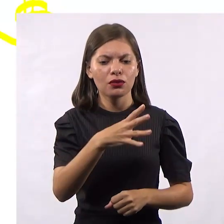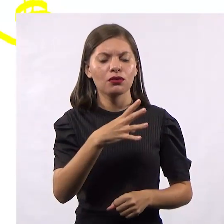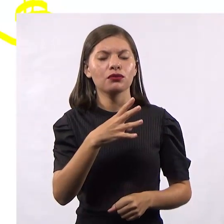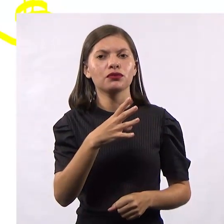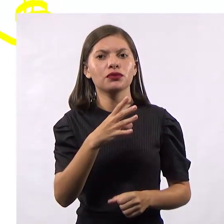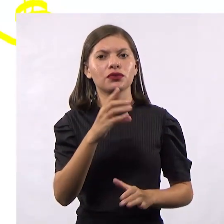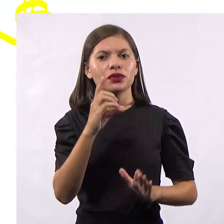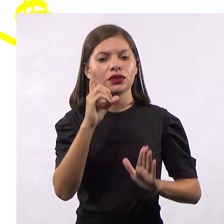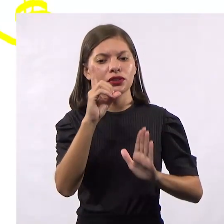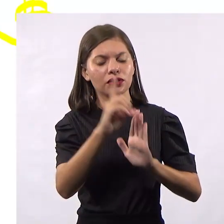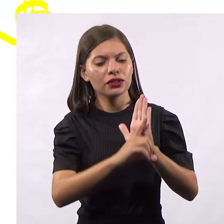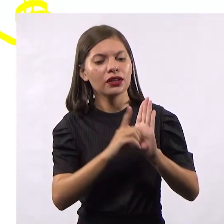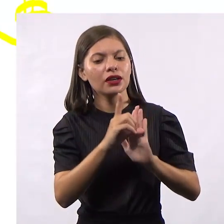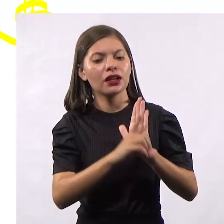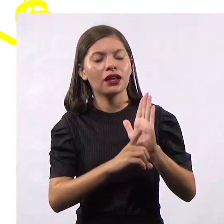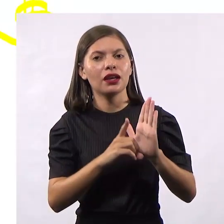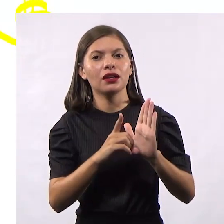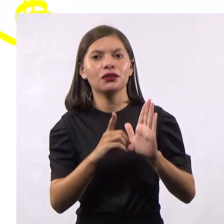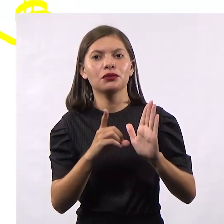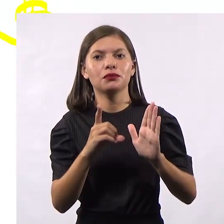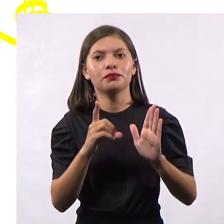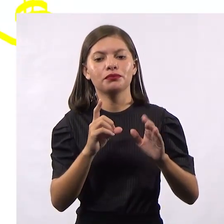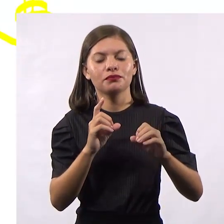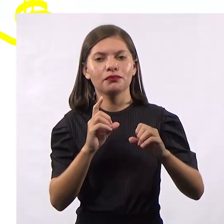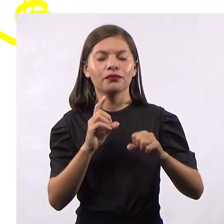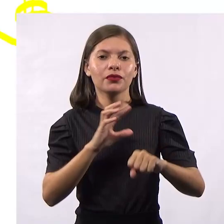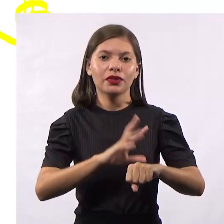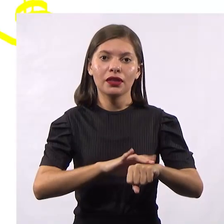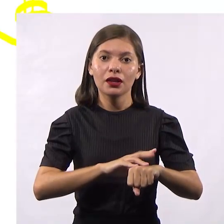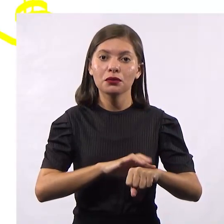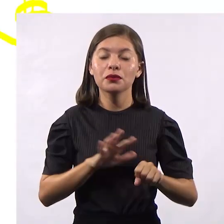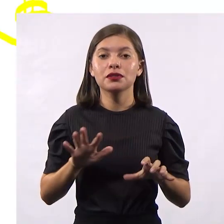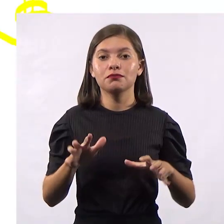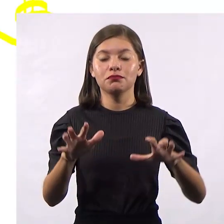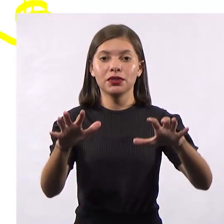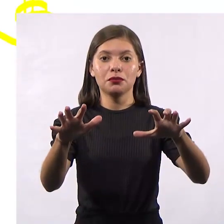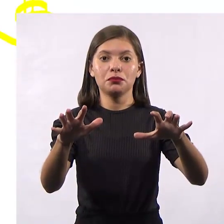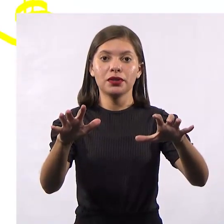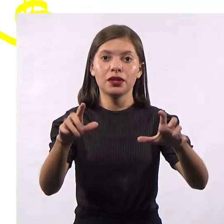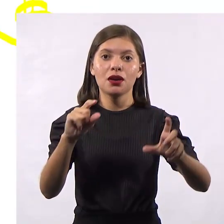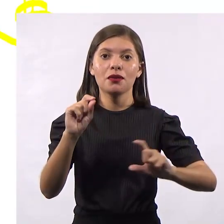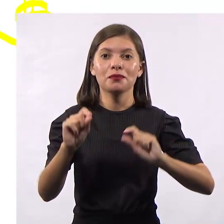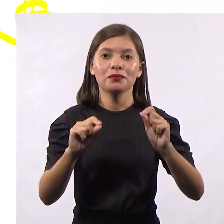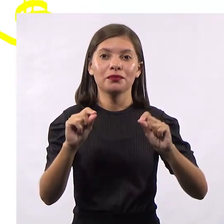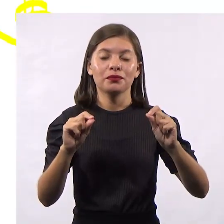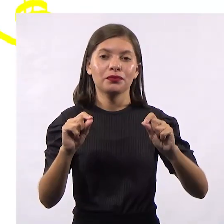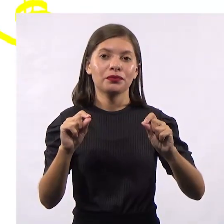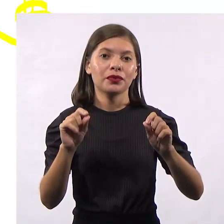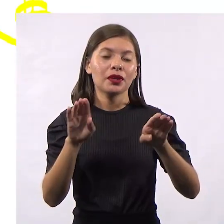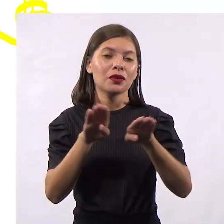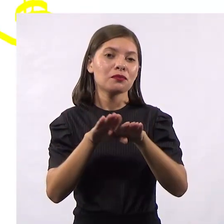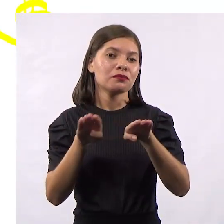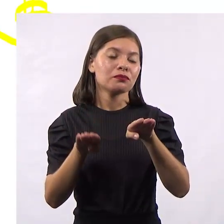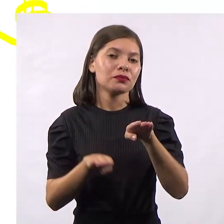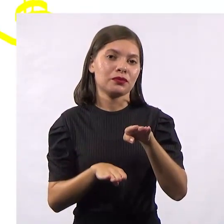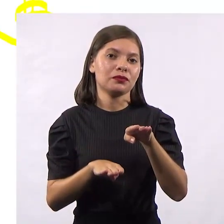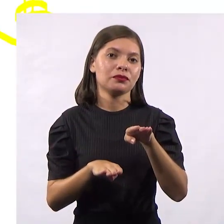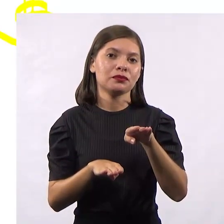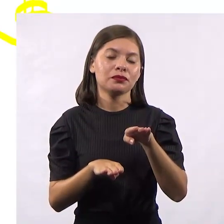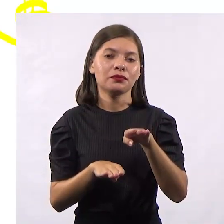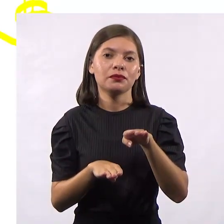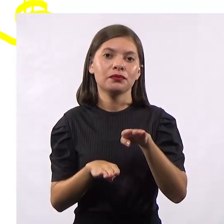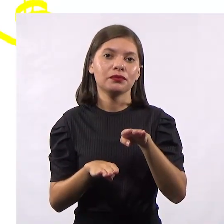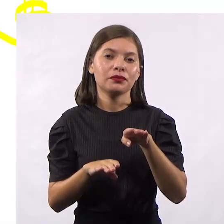de decretos, por exemplo, de isolamento, de quarentena e tudo mais do Covid-19, que gerou, por exemplo, diminuição